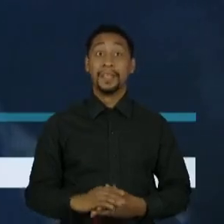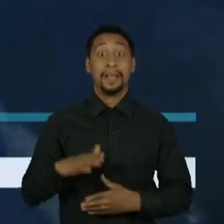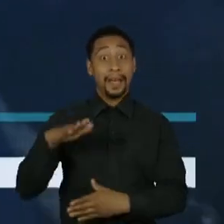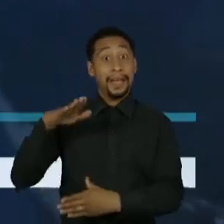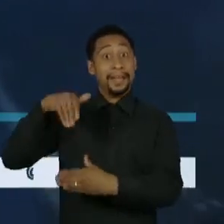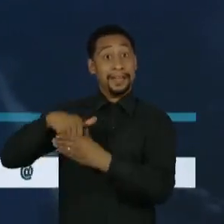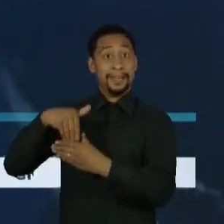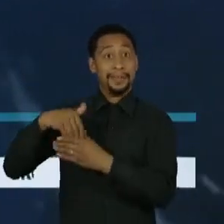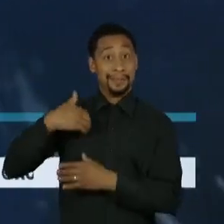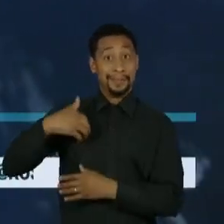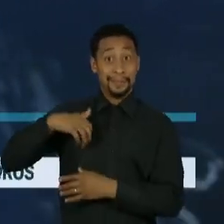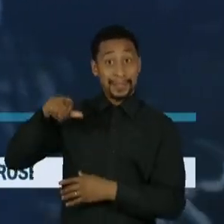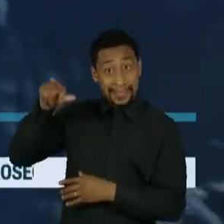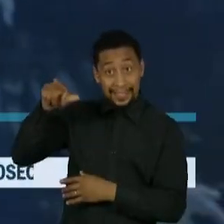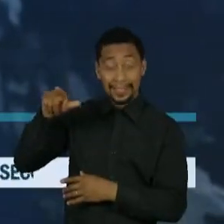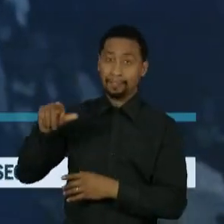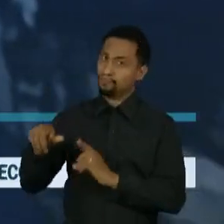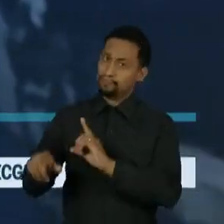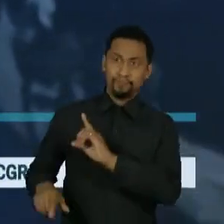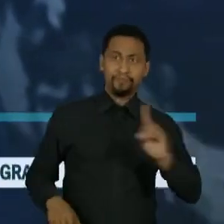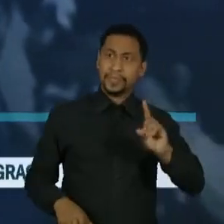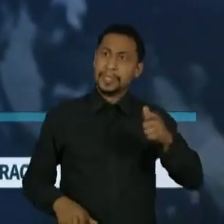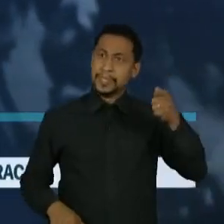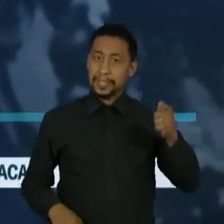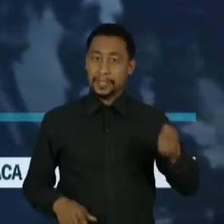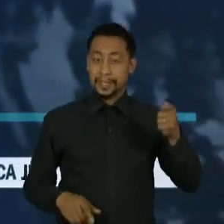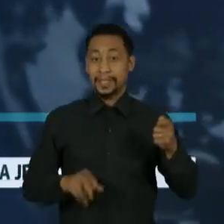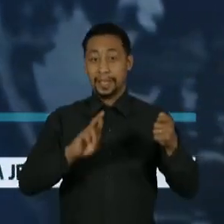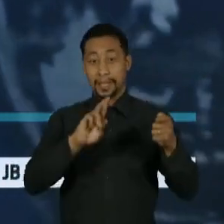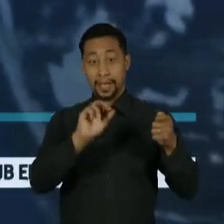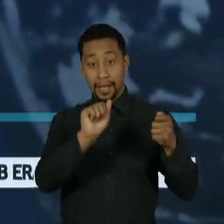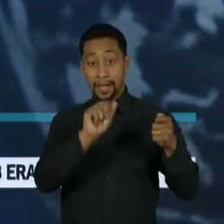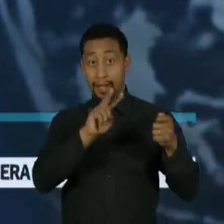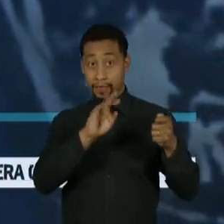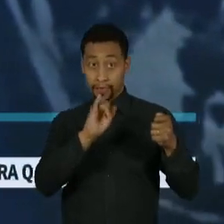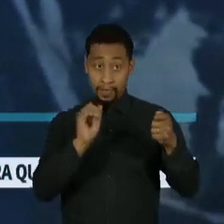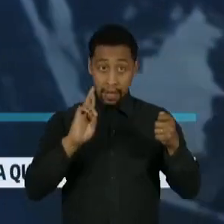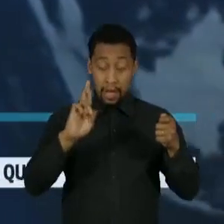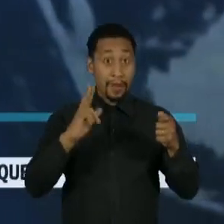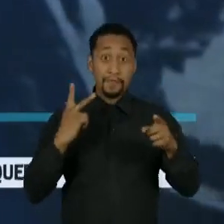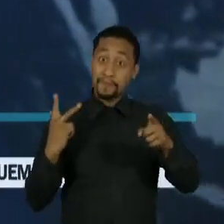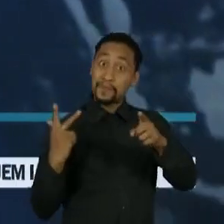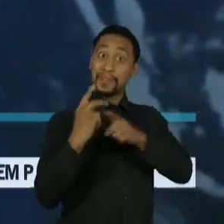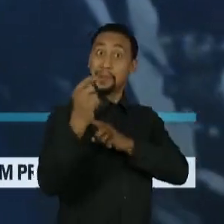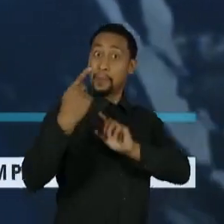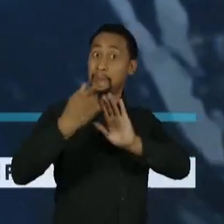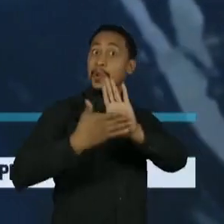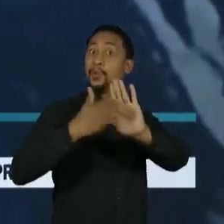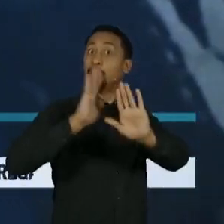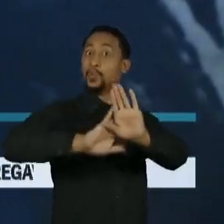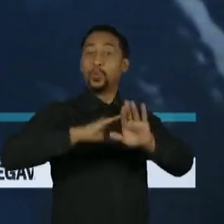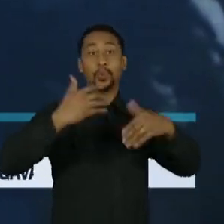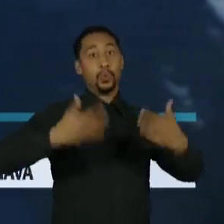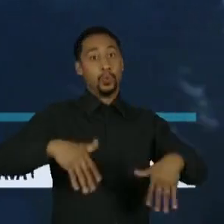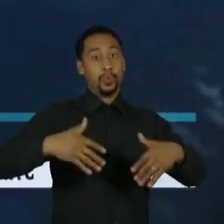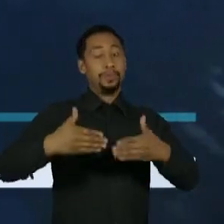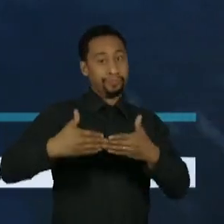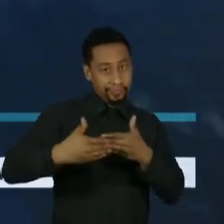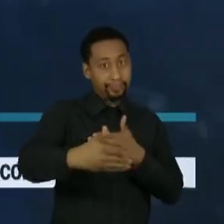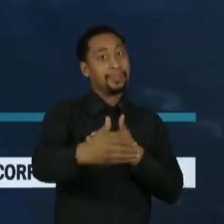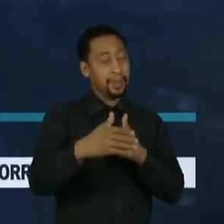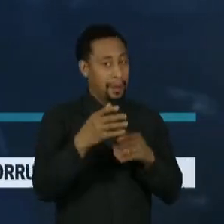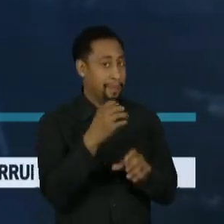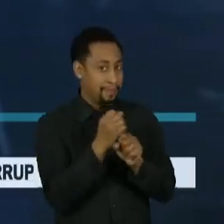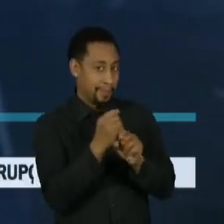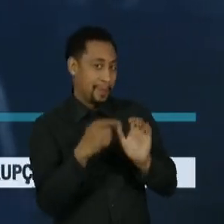Eleições na Argentina. O ultradireitista Javier Milei surpreendeu, venceu as primárias e já fala em ser eleito no primeiro turno